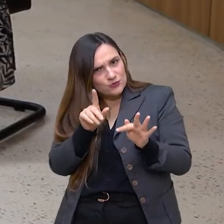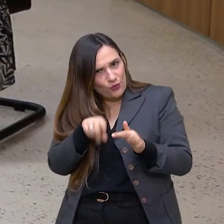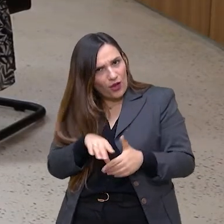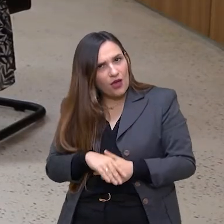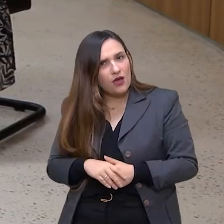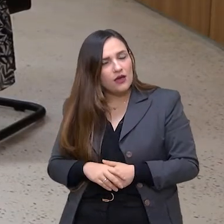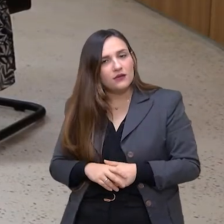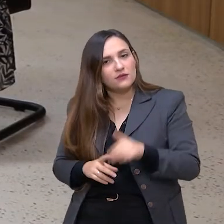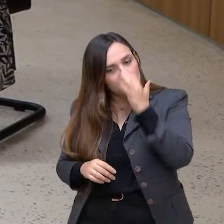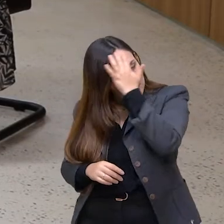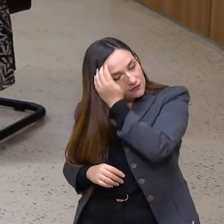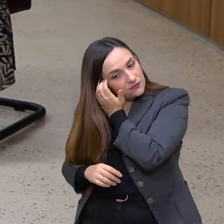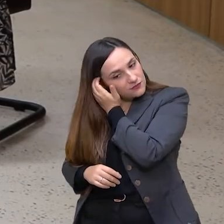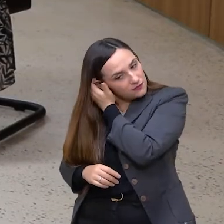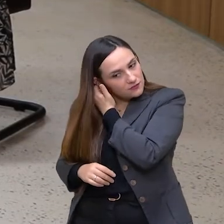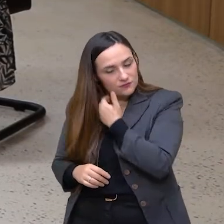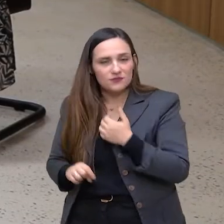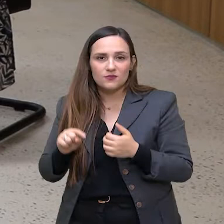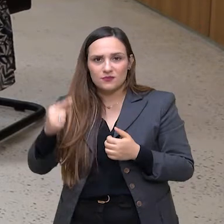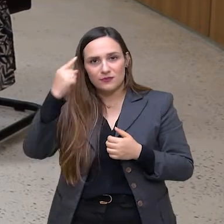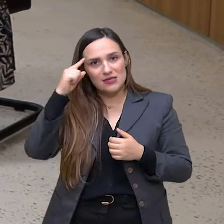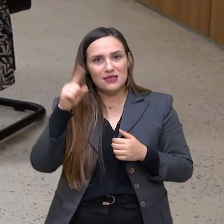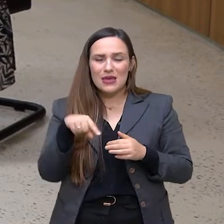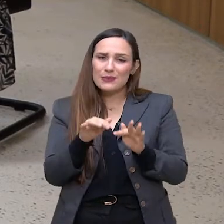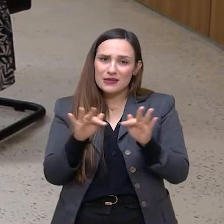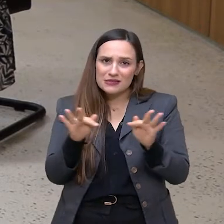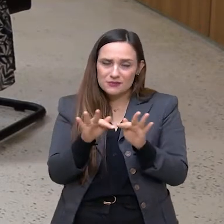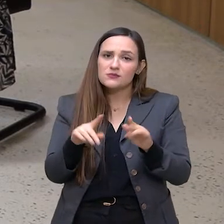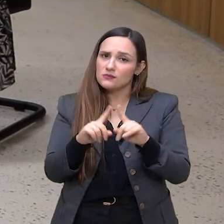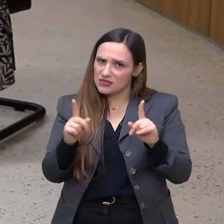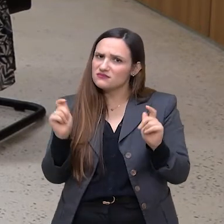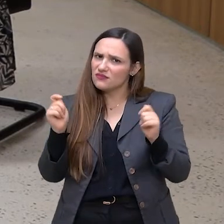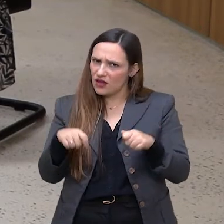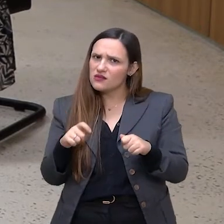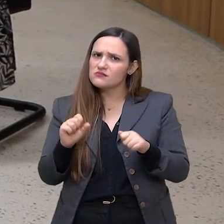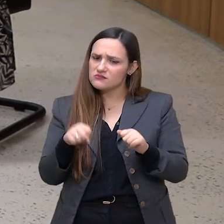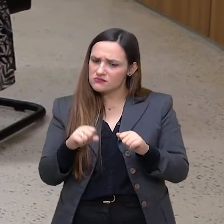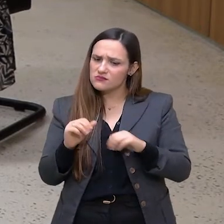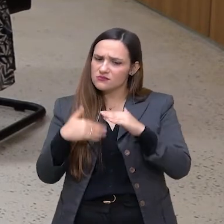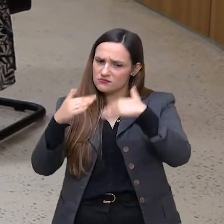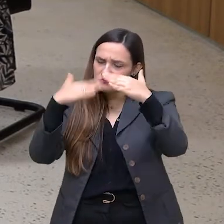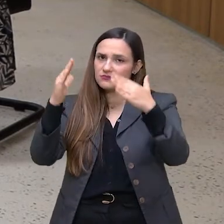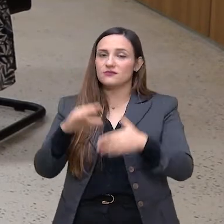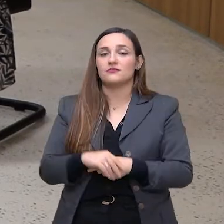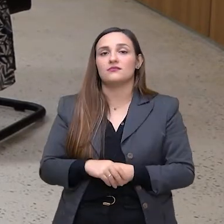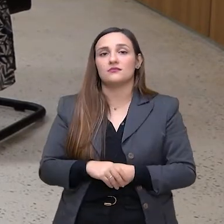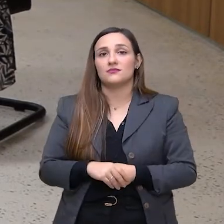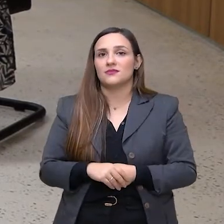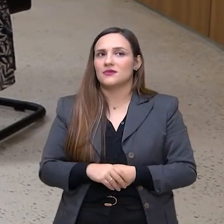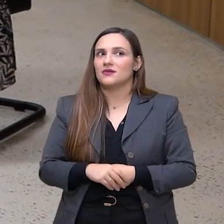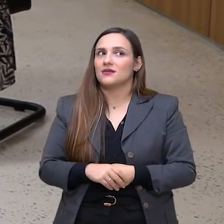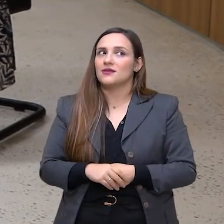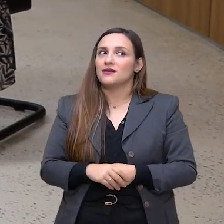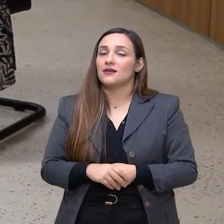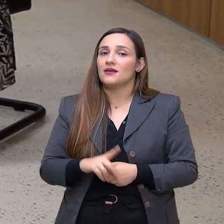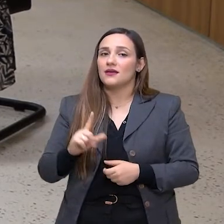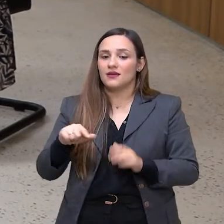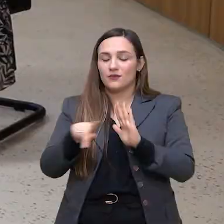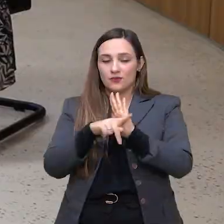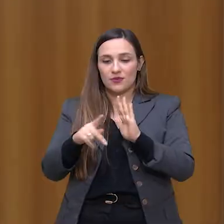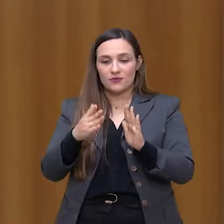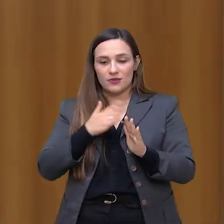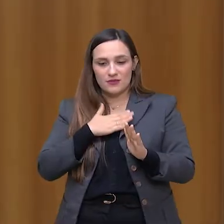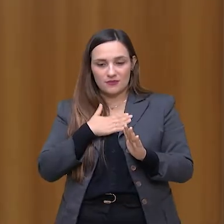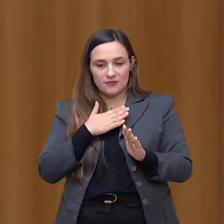você acha que, né, que seja Sim. pequeno, né? Eu acredito que não seja da sua geração, mas é da minha,